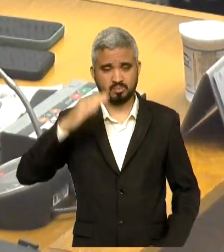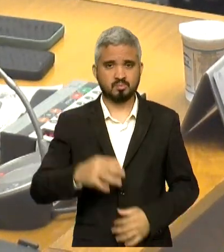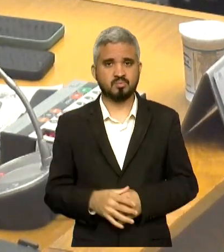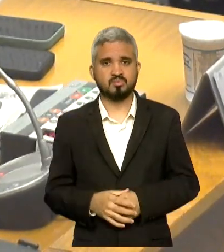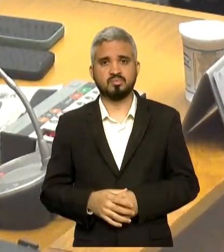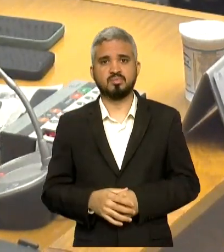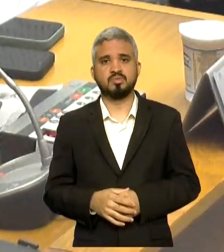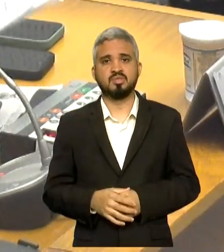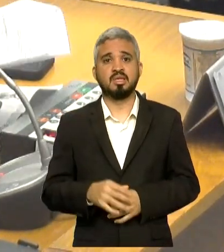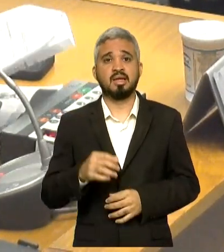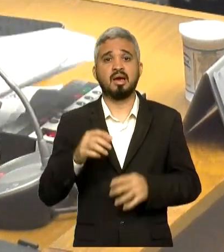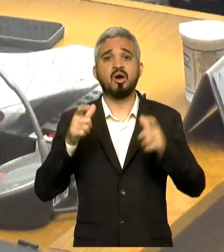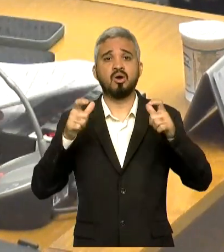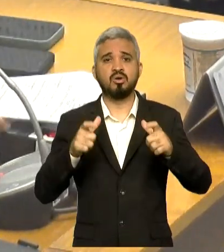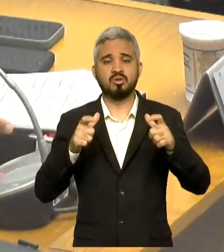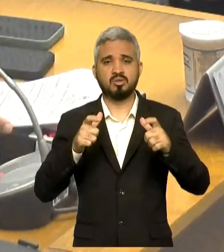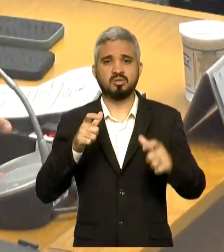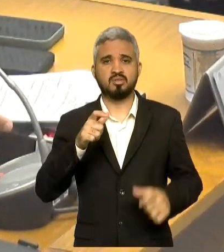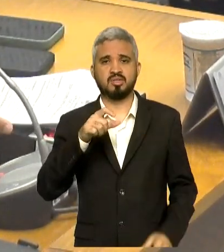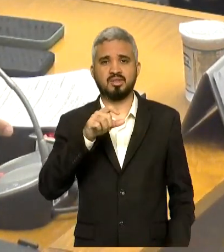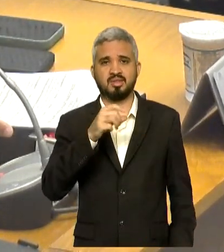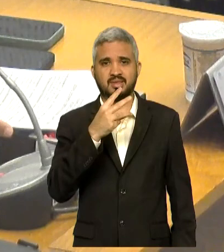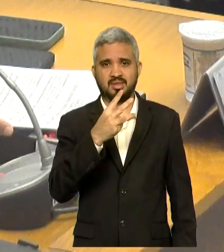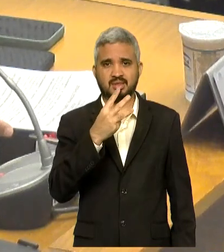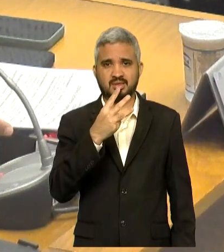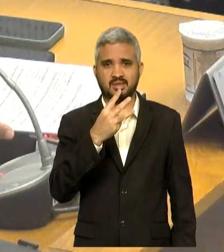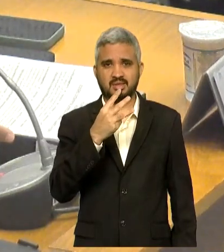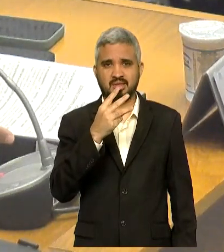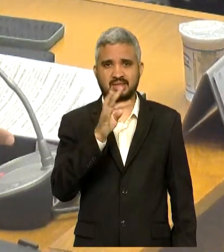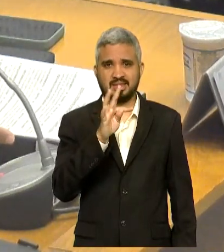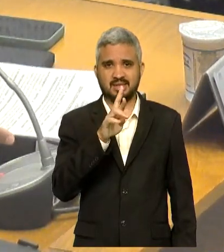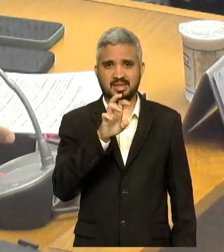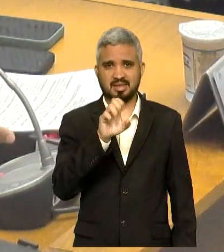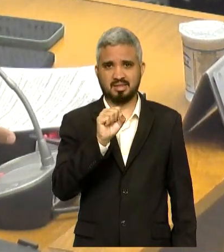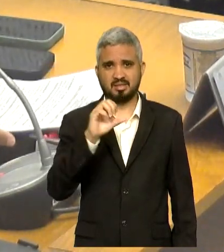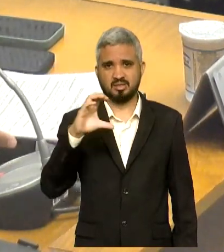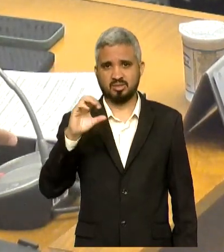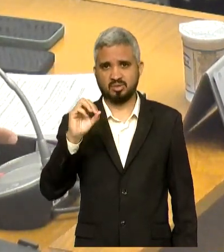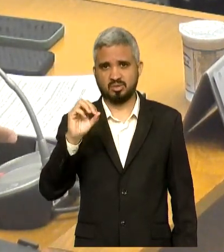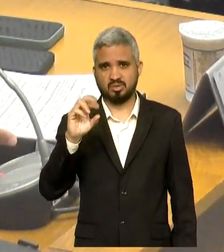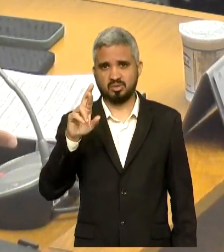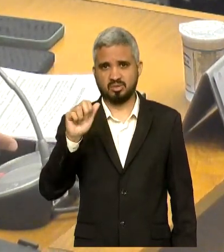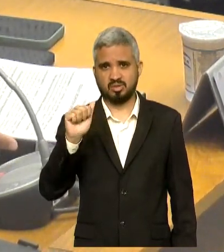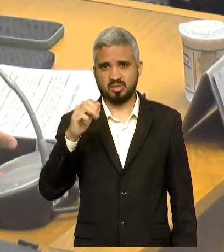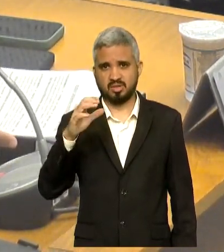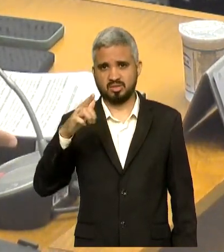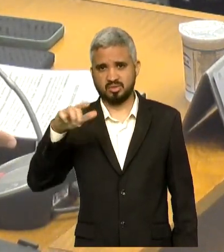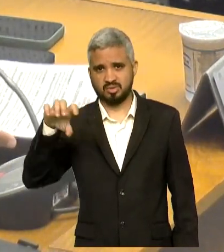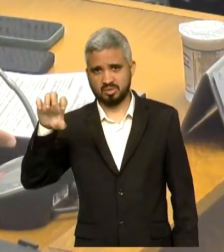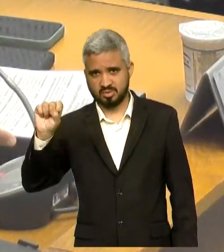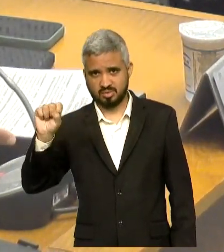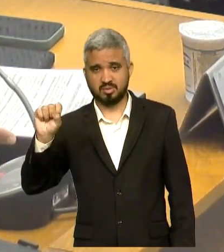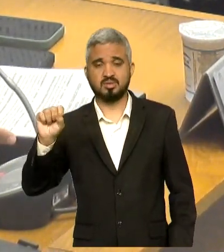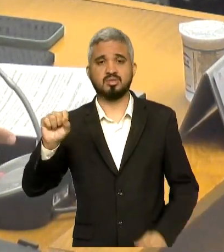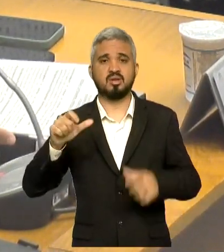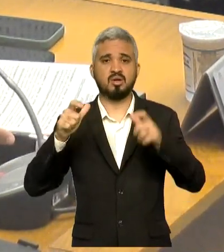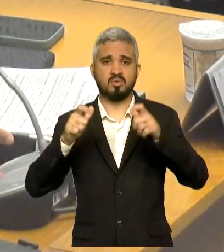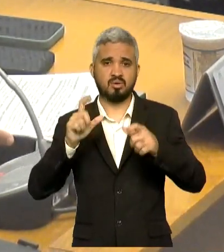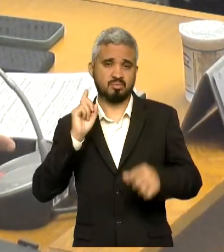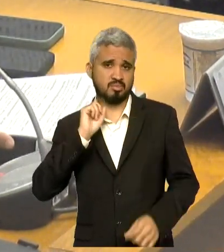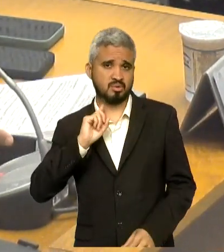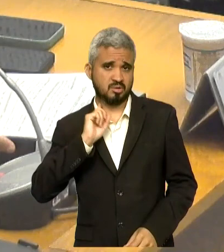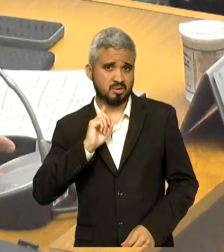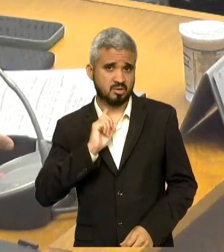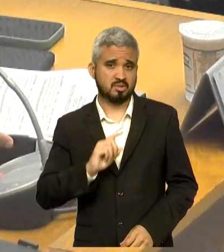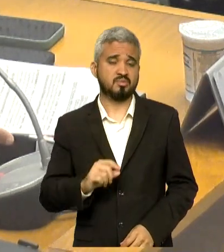juntos em Três Corações, Minas Gerais, viemos juntos para o 24º Batalhão de Caçadores, fez o curso de guerreiro de selva, também primeiro colocado no concurso do